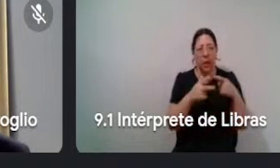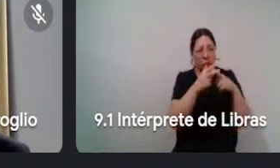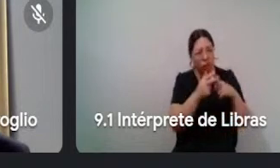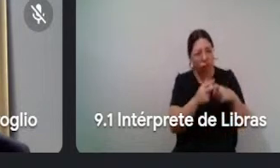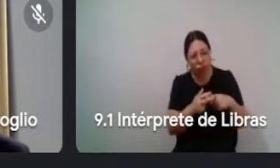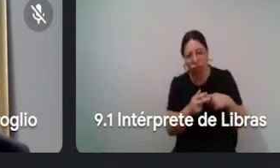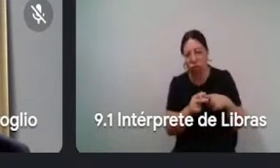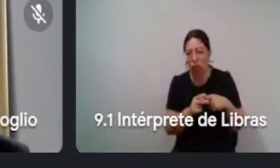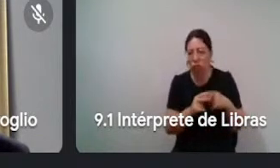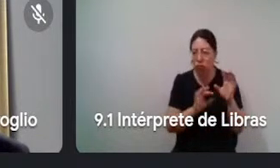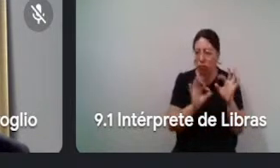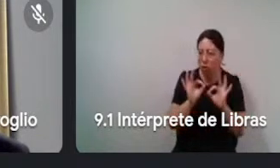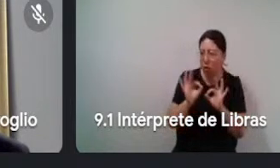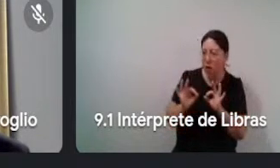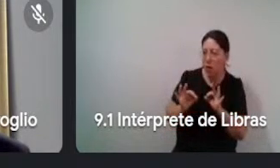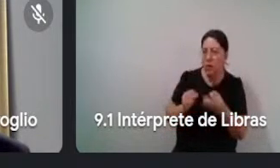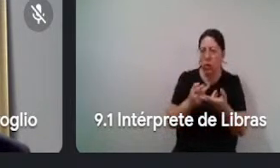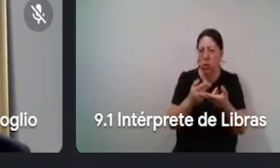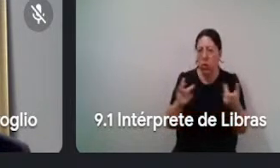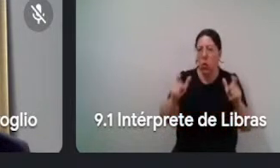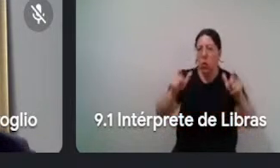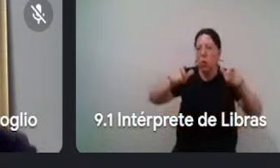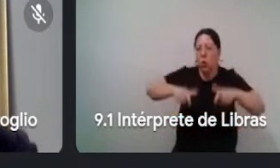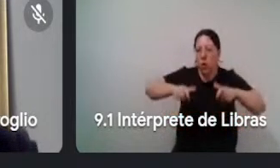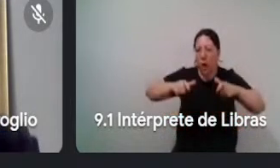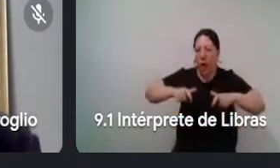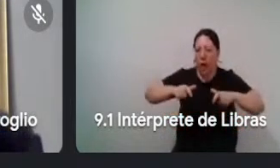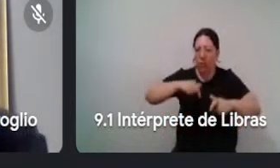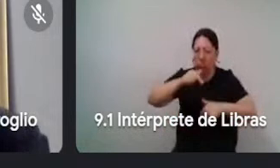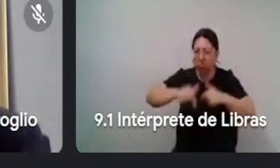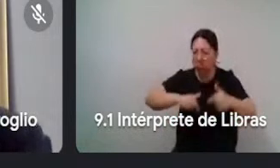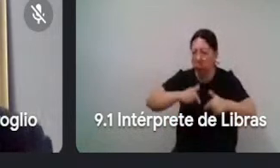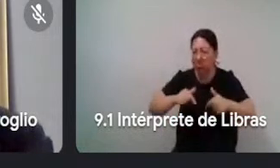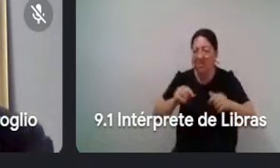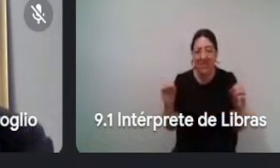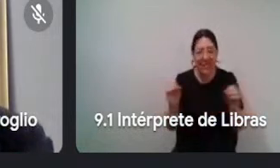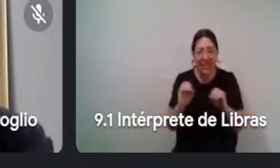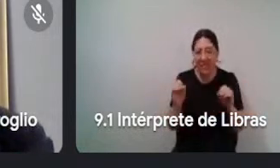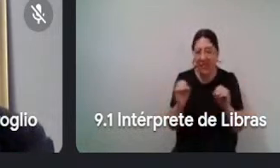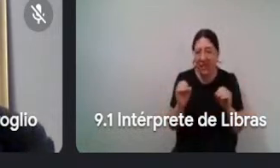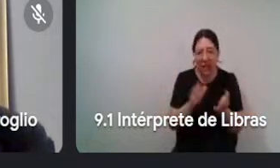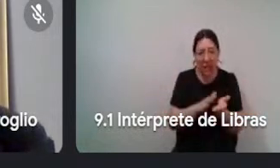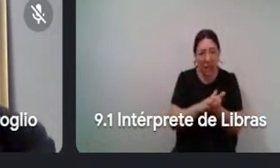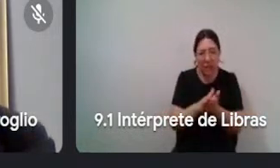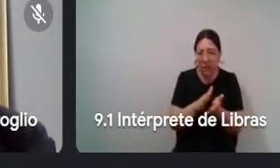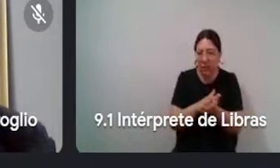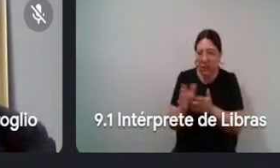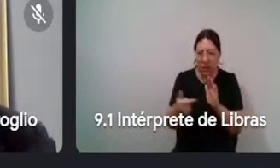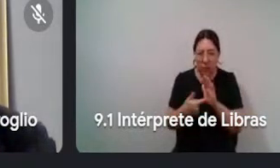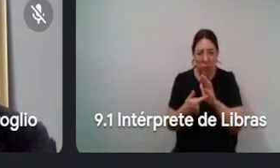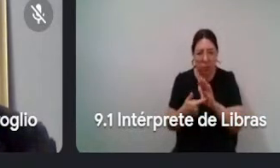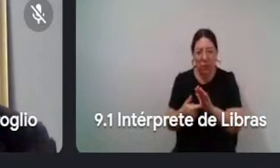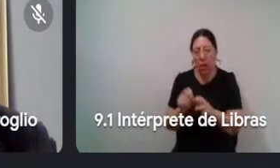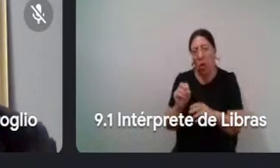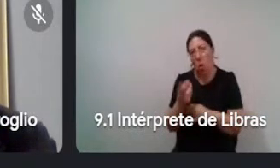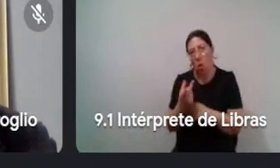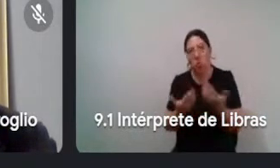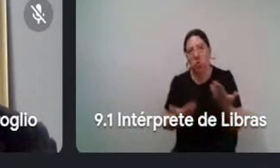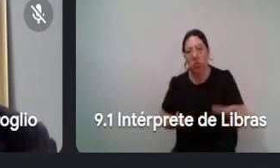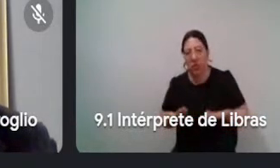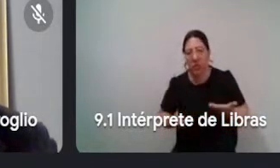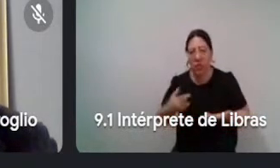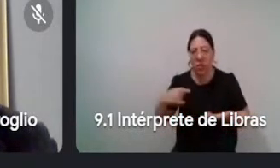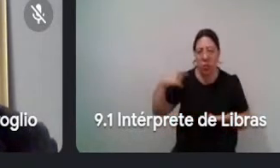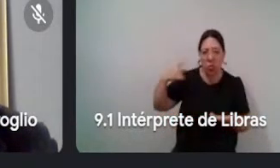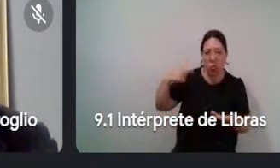funcionamento de suas instalações físicas, seja com pessoal ou mesmo serviços jurídicos ou